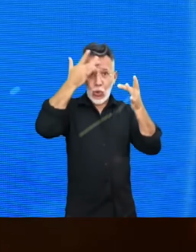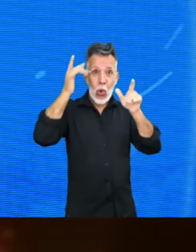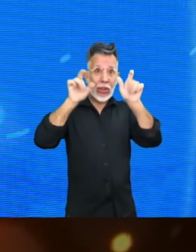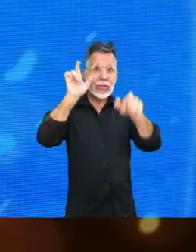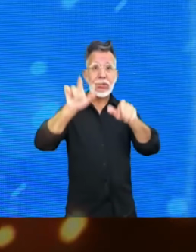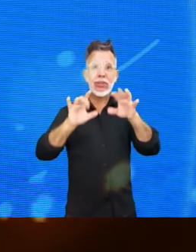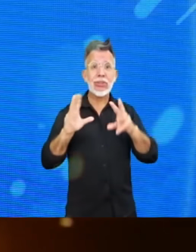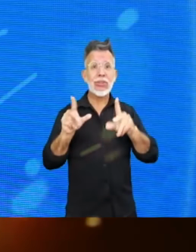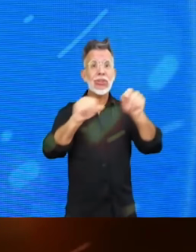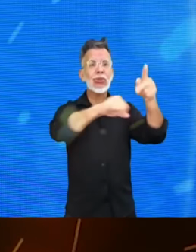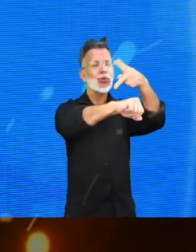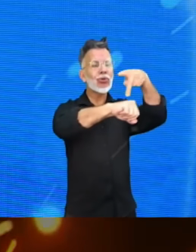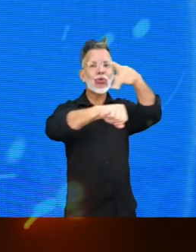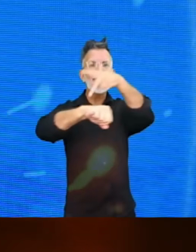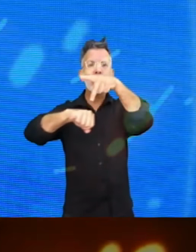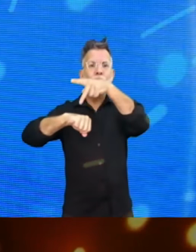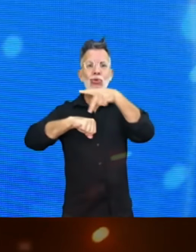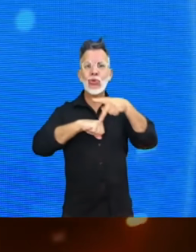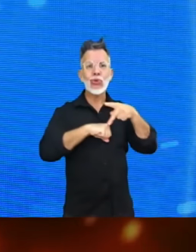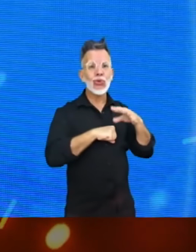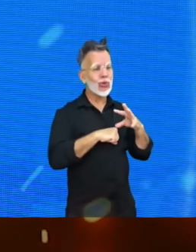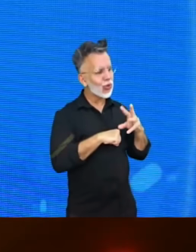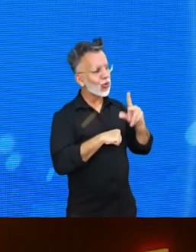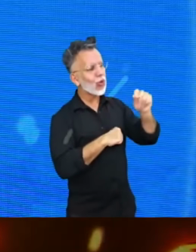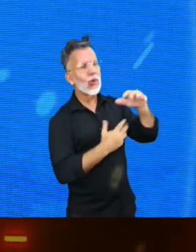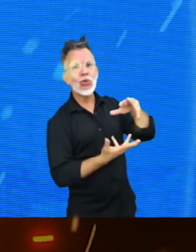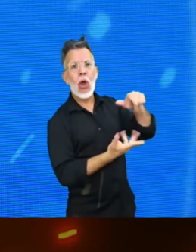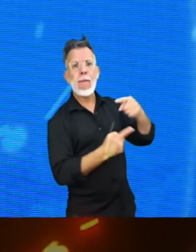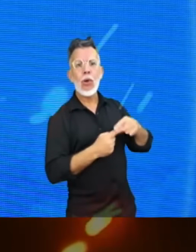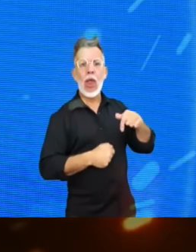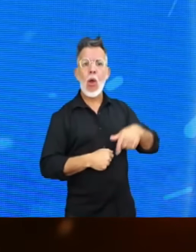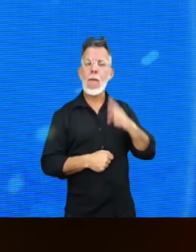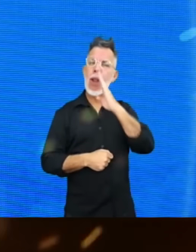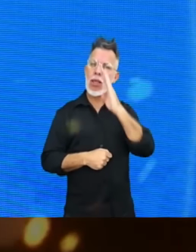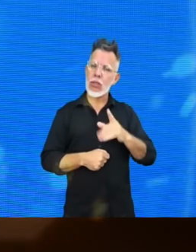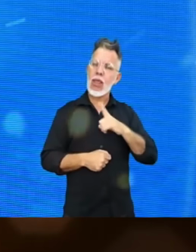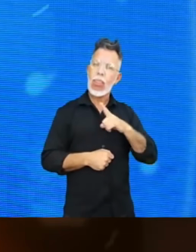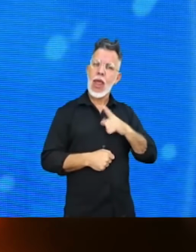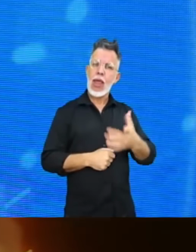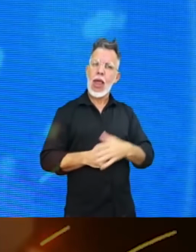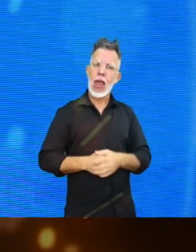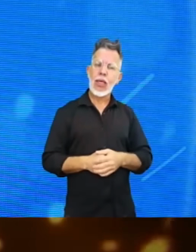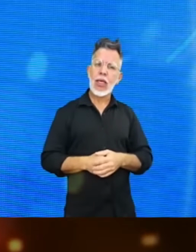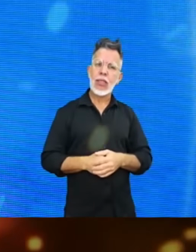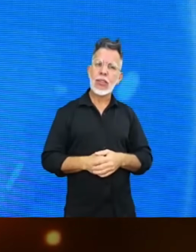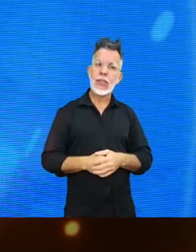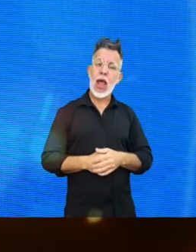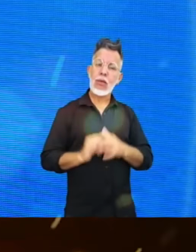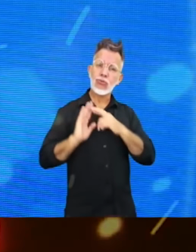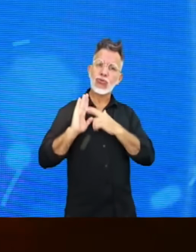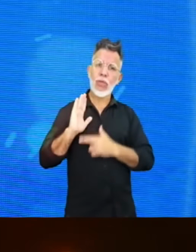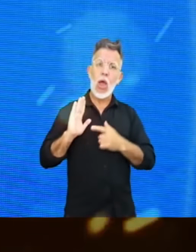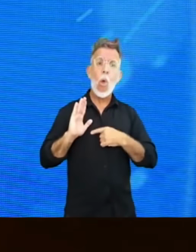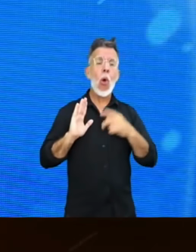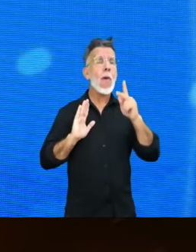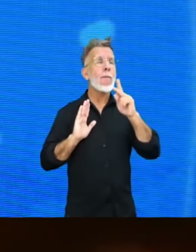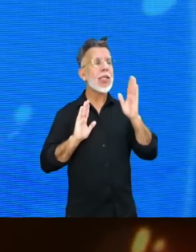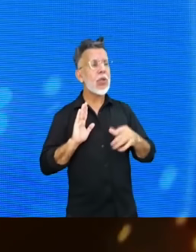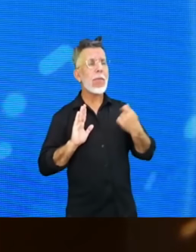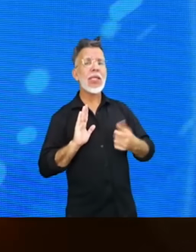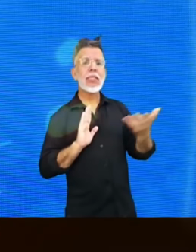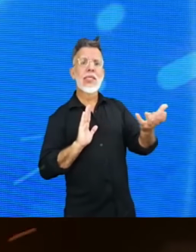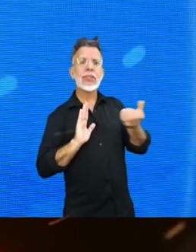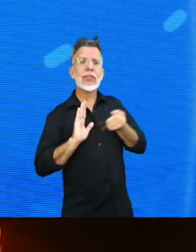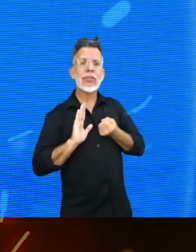todos os lugares do mundo porque o Brasil tem essa formação O Brasil precisa acolher essas pessoas Ah mas a